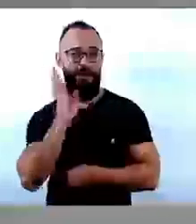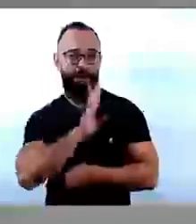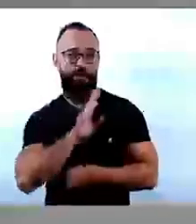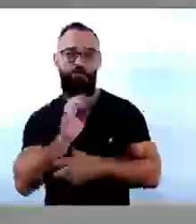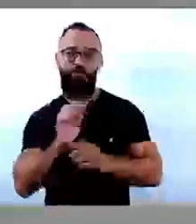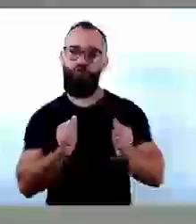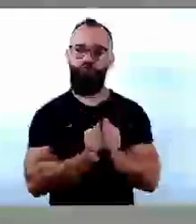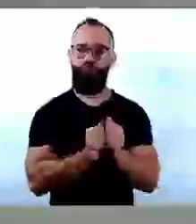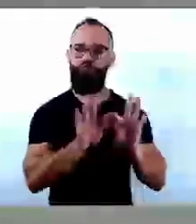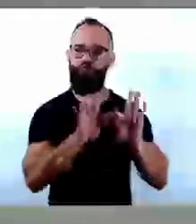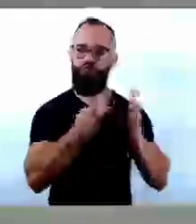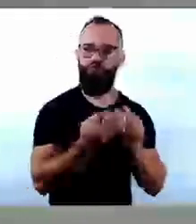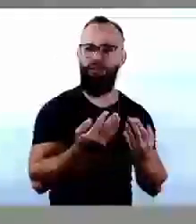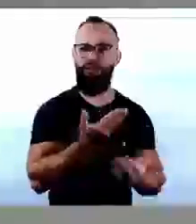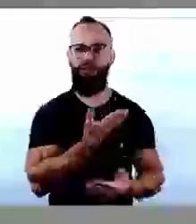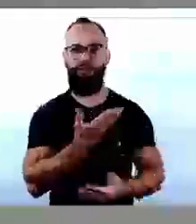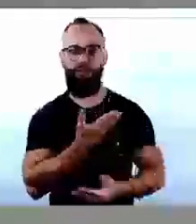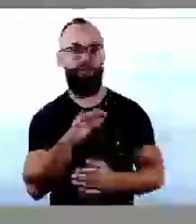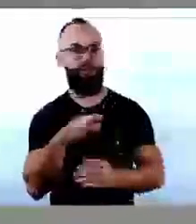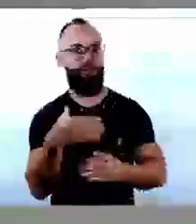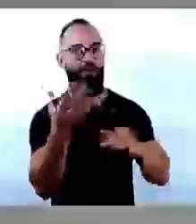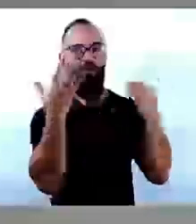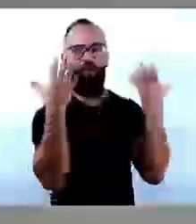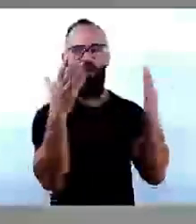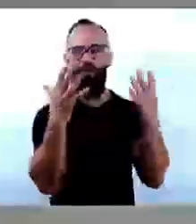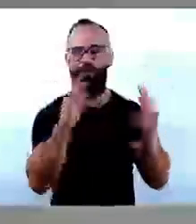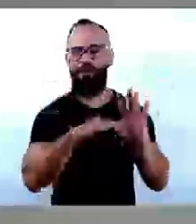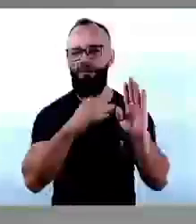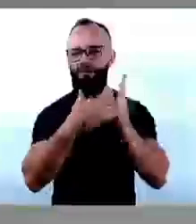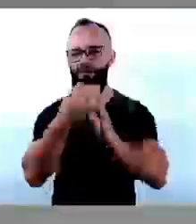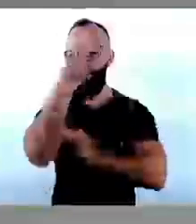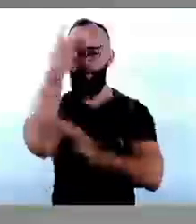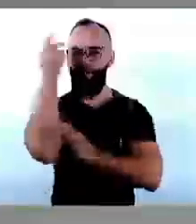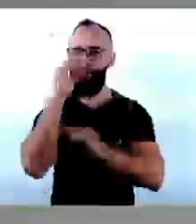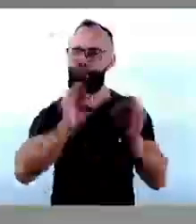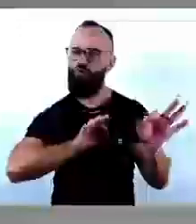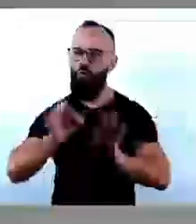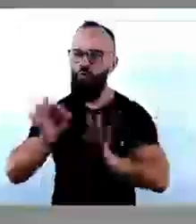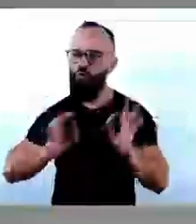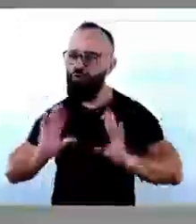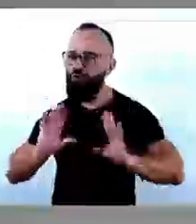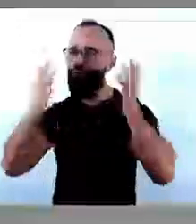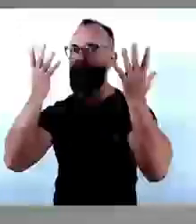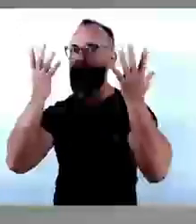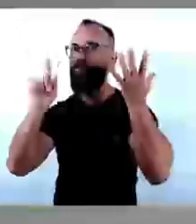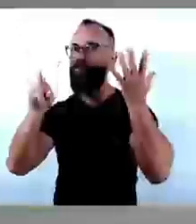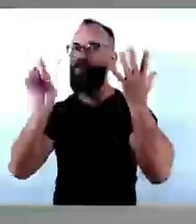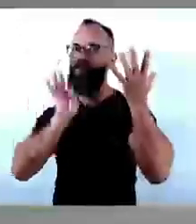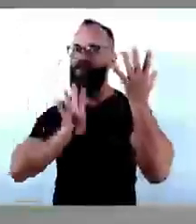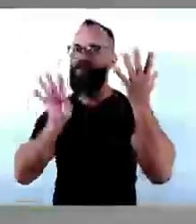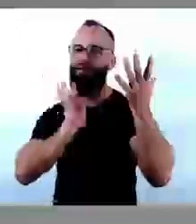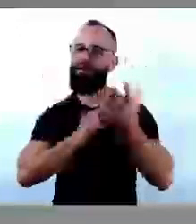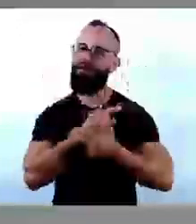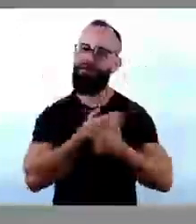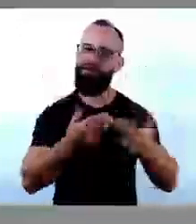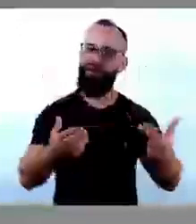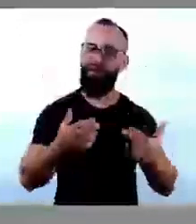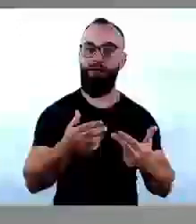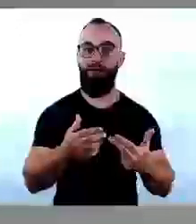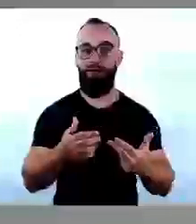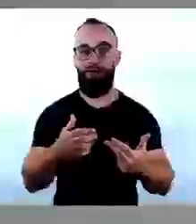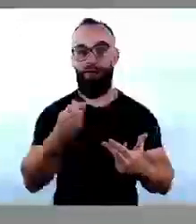então né Parabéns aí nove Parabéns a todos que organizaram o evento foi um evento muito legal muito bacana E que venham